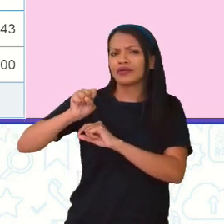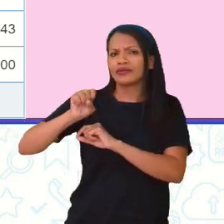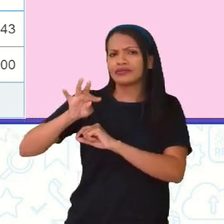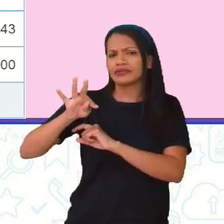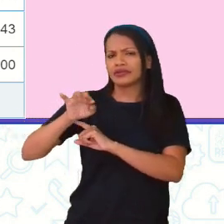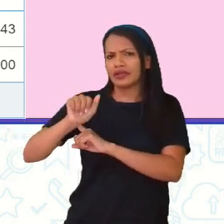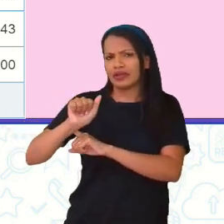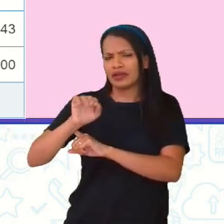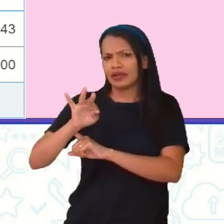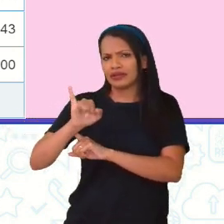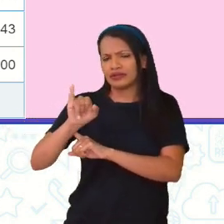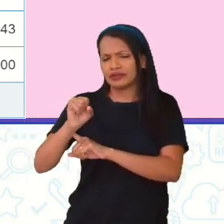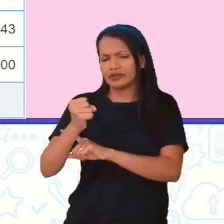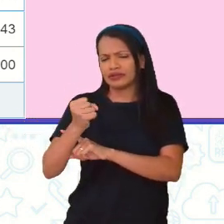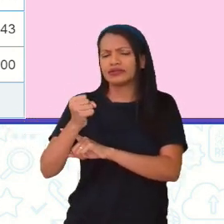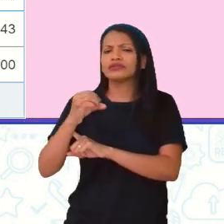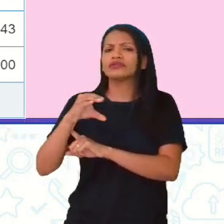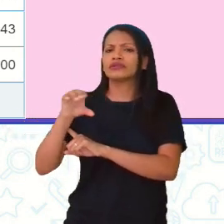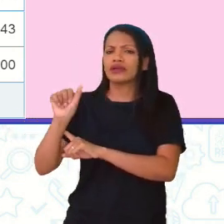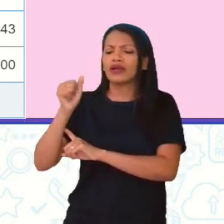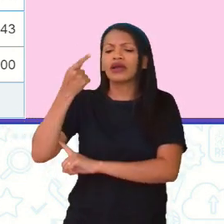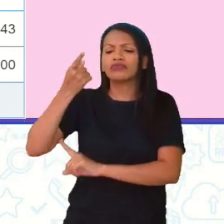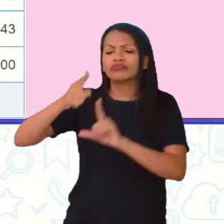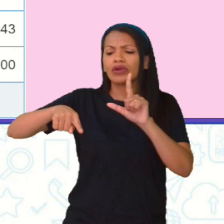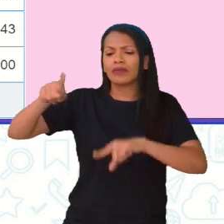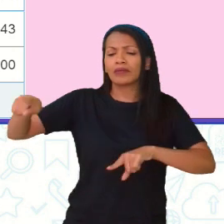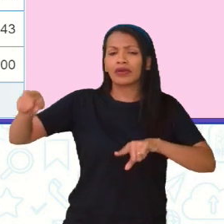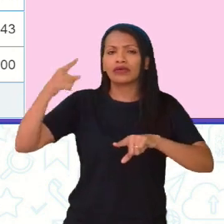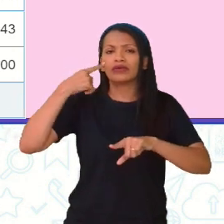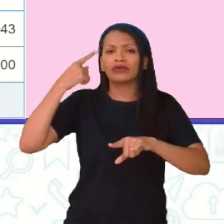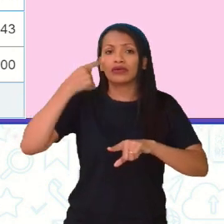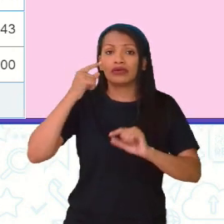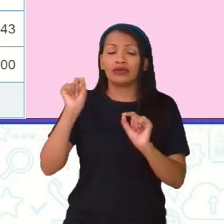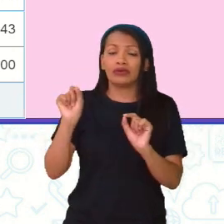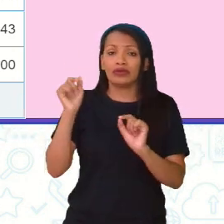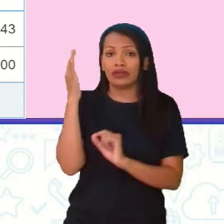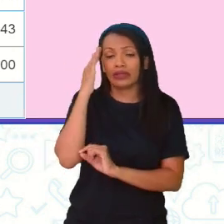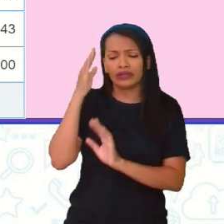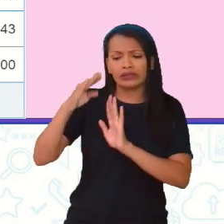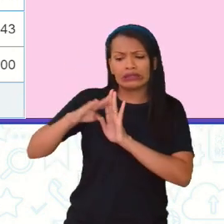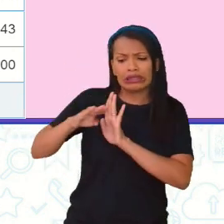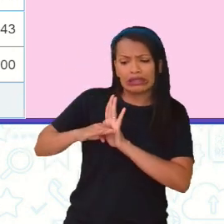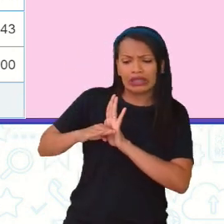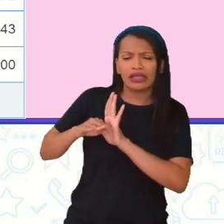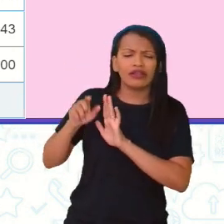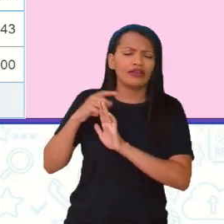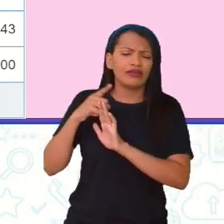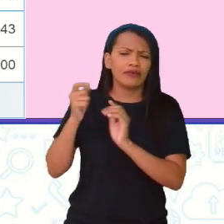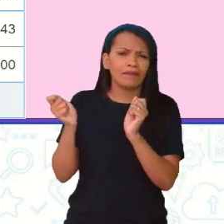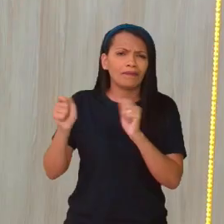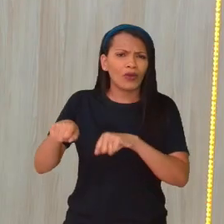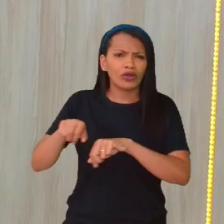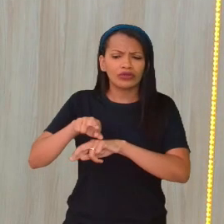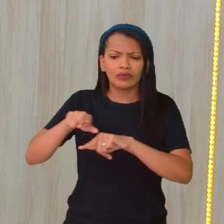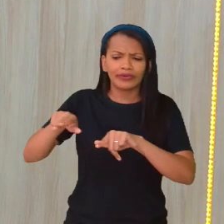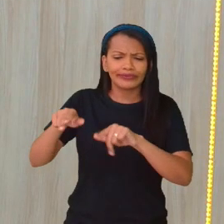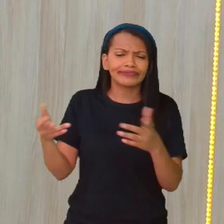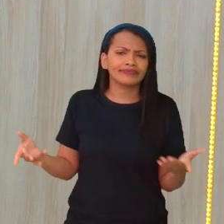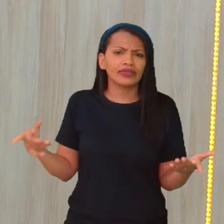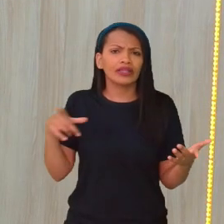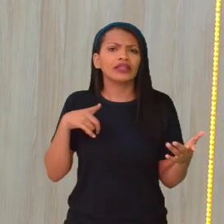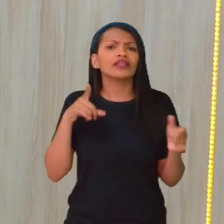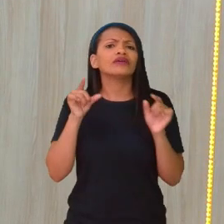são apresentadas para vocês de diversas maneiras. Mas, voltando aqui para Gilson. Gilson, tem a